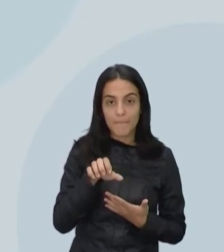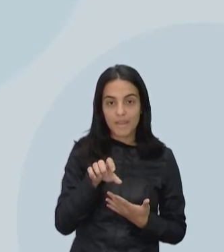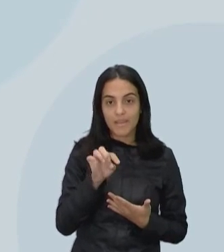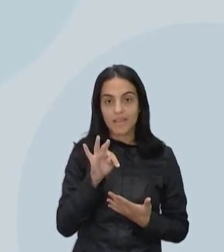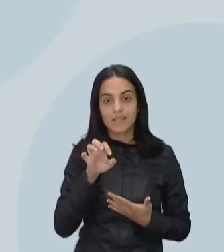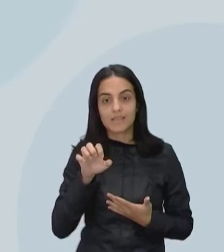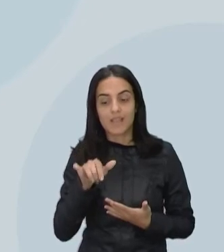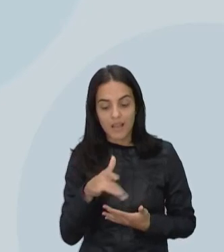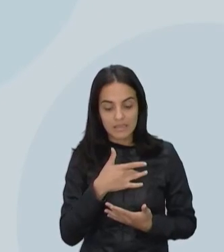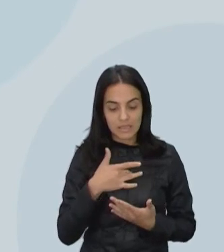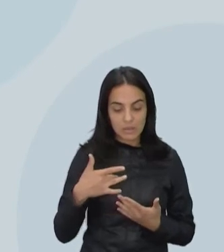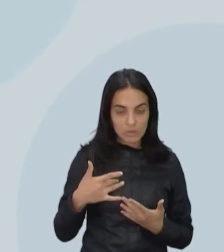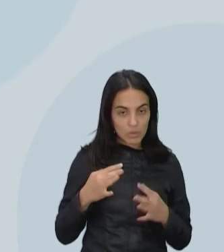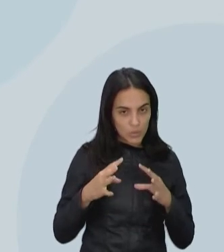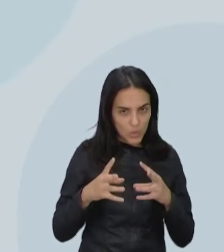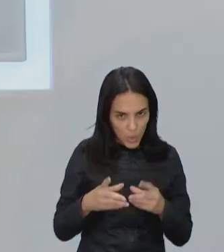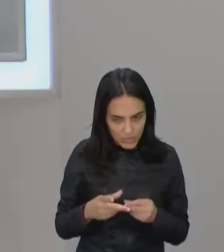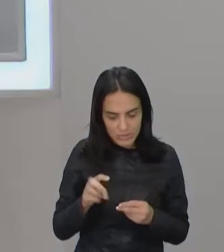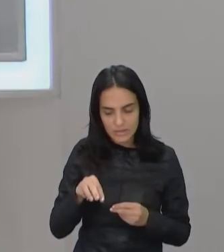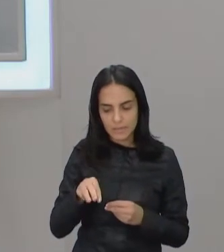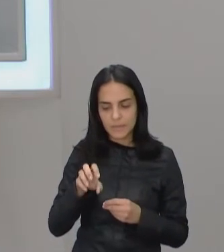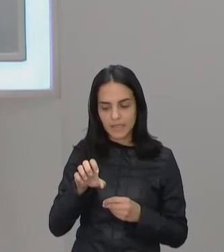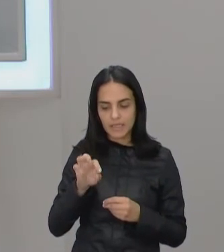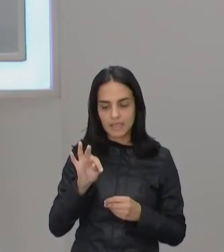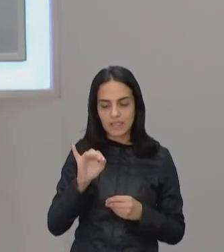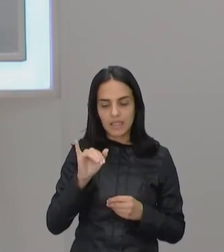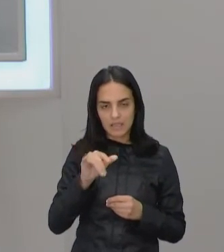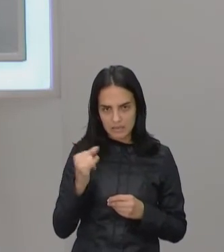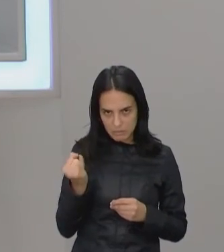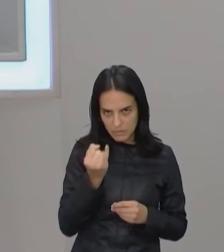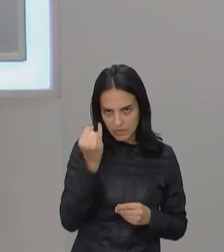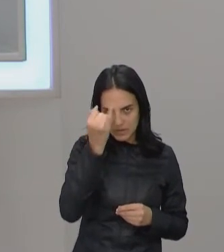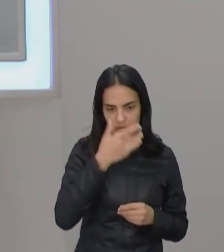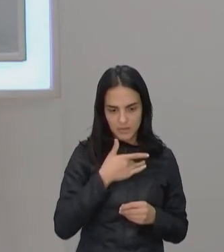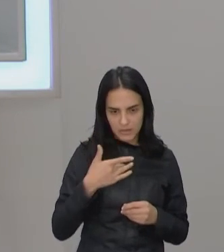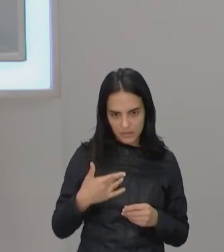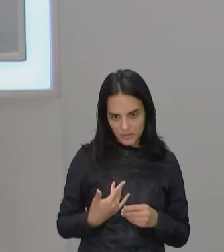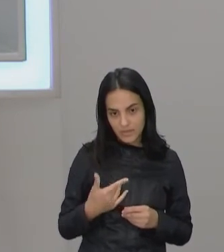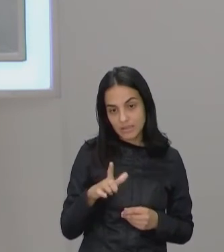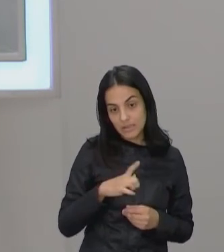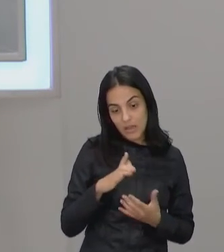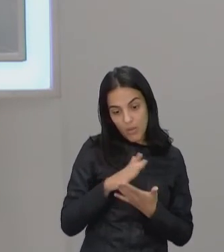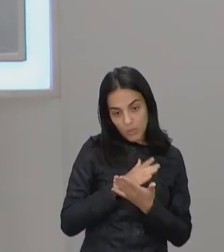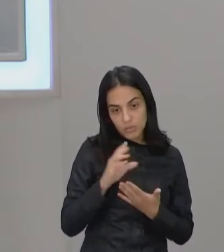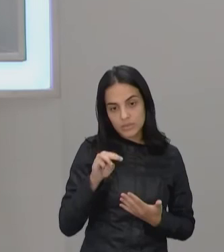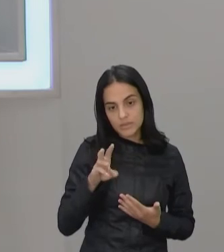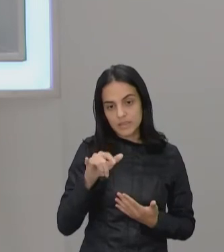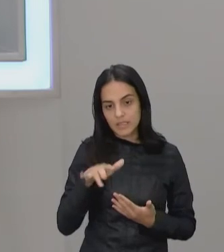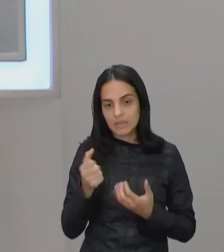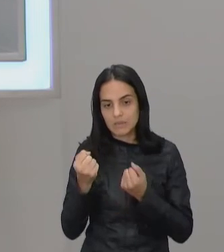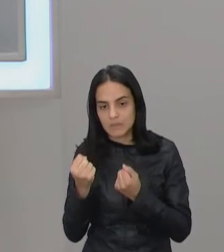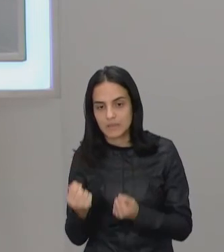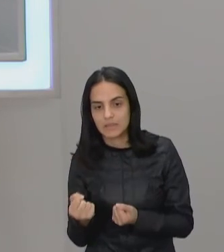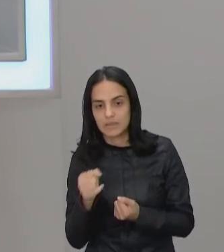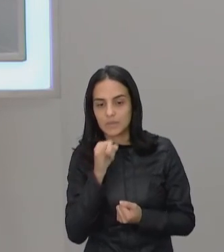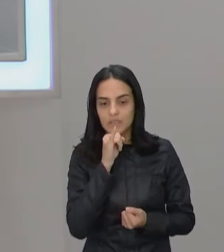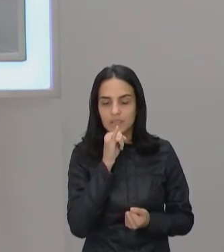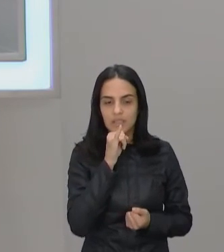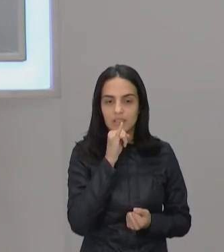são indispensáveis para a saúde, nem todos os metais. Nós temos aqueles metais que nós consideramos metais pesados. Por exemplo, você tem